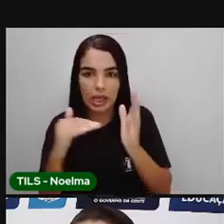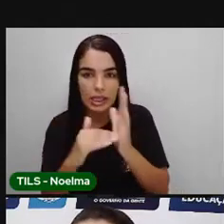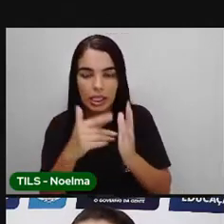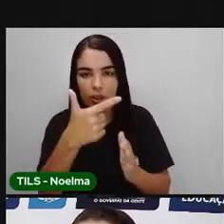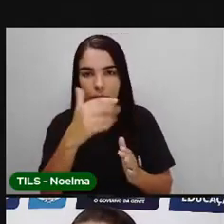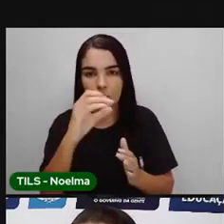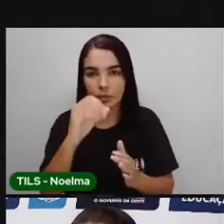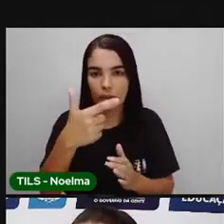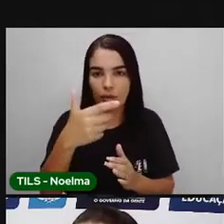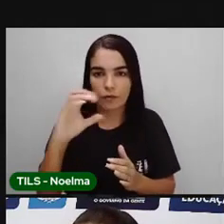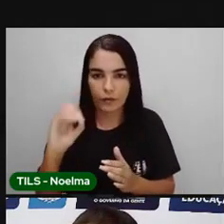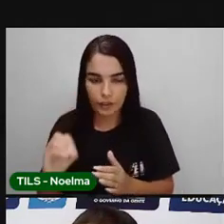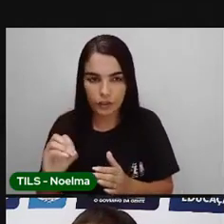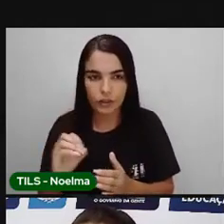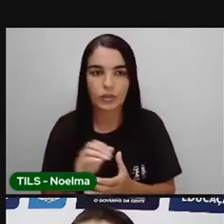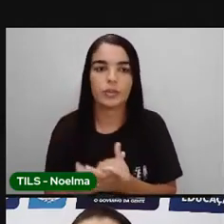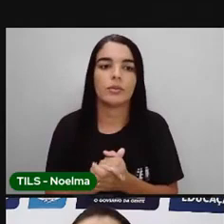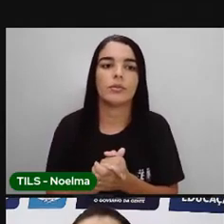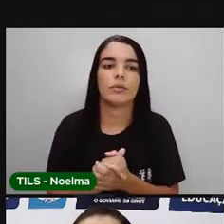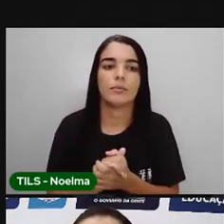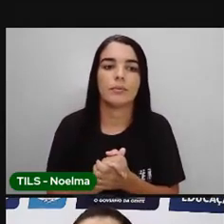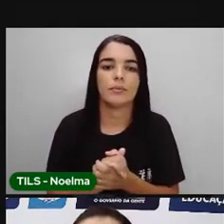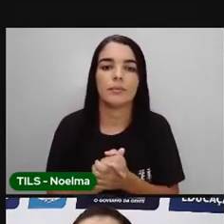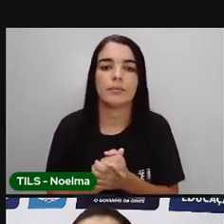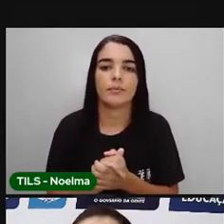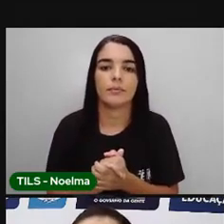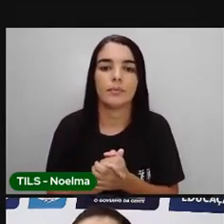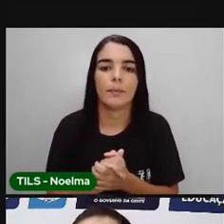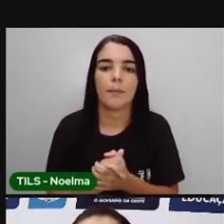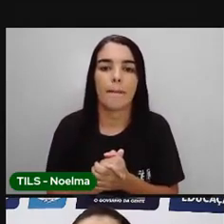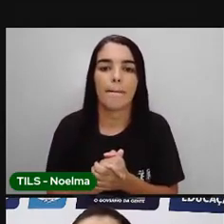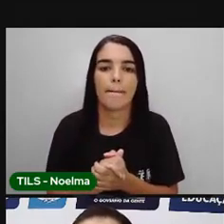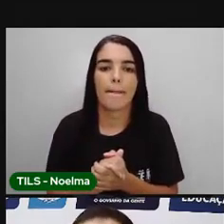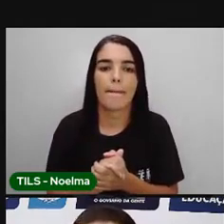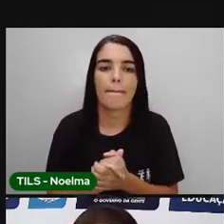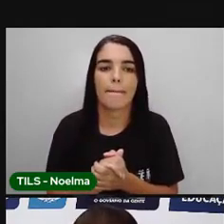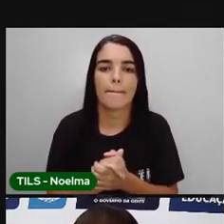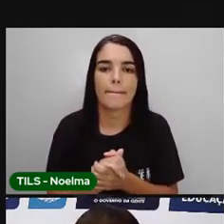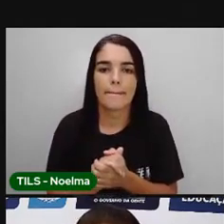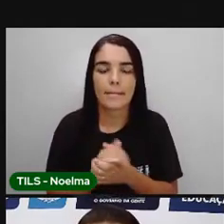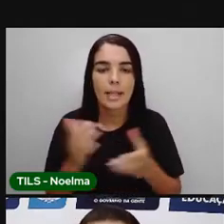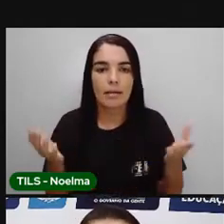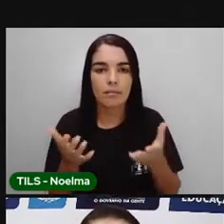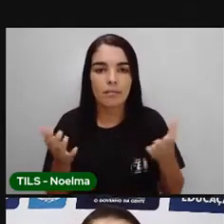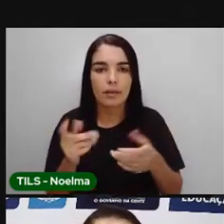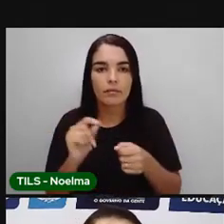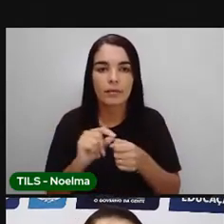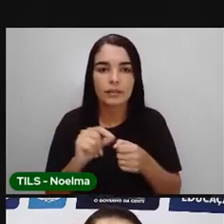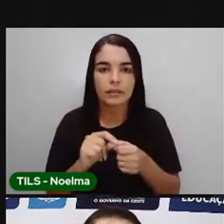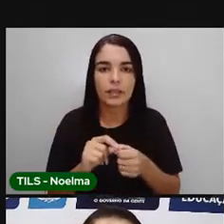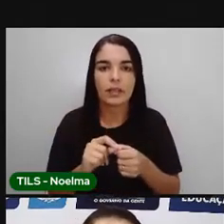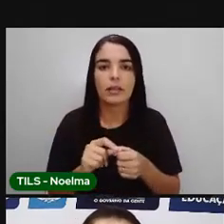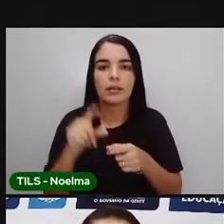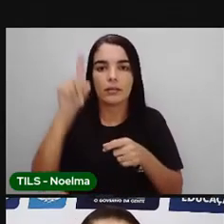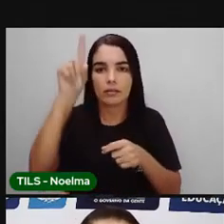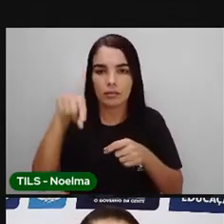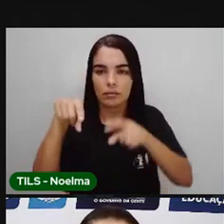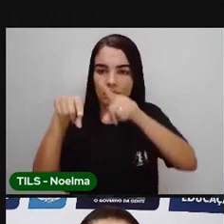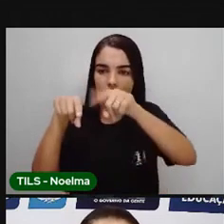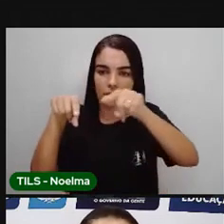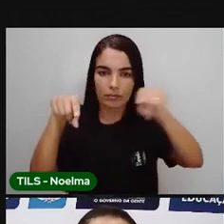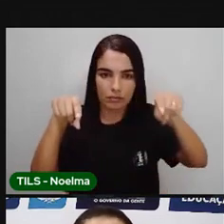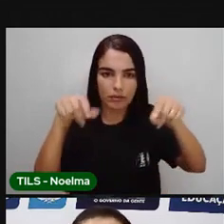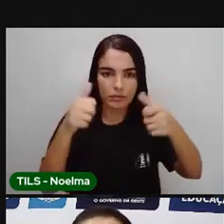O título do gráfico é esse. E aí, vocês vão montar um gráfico de barra. Eu trouxe aqui um exemplo para vocês.